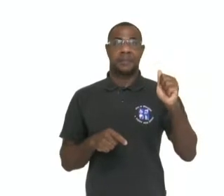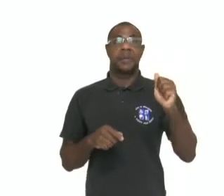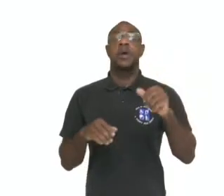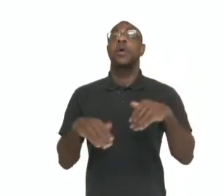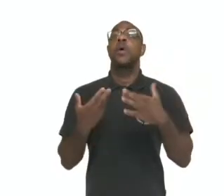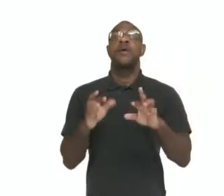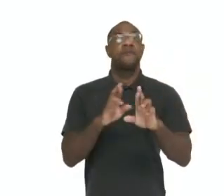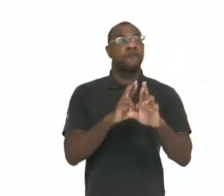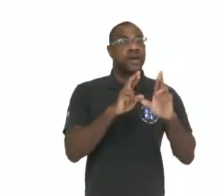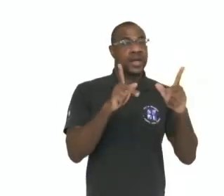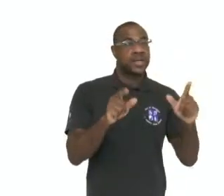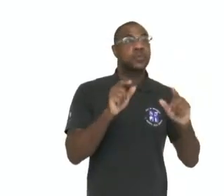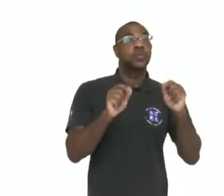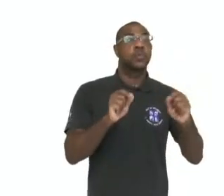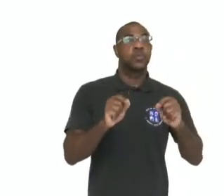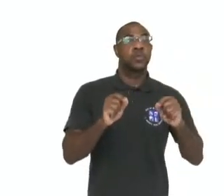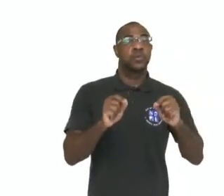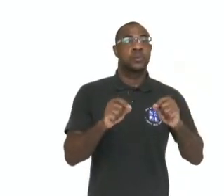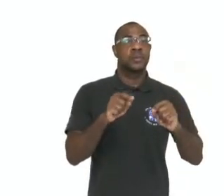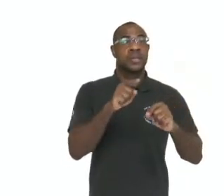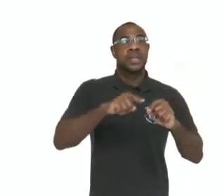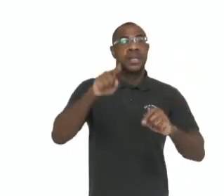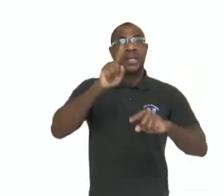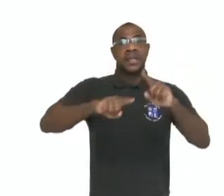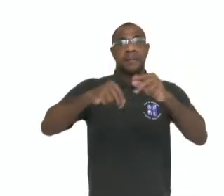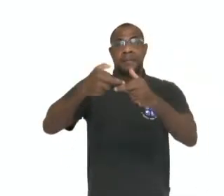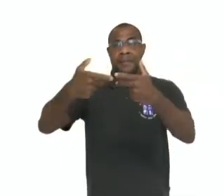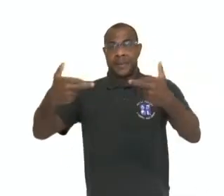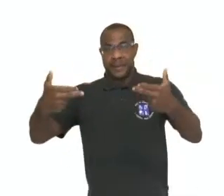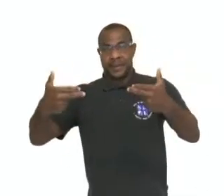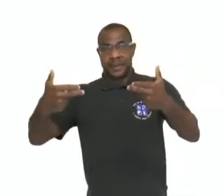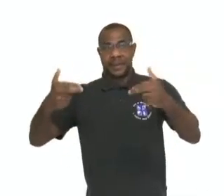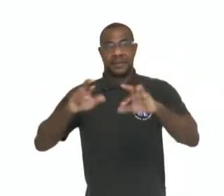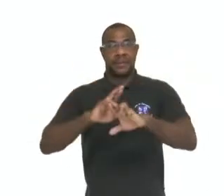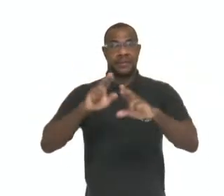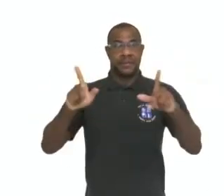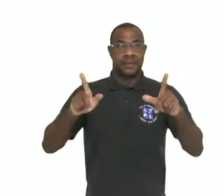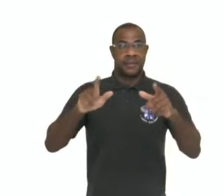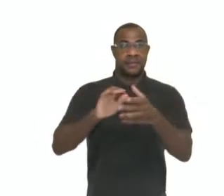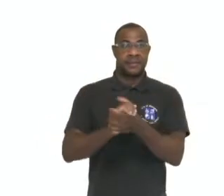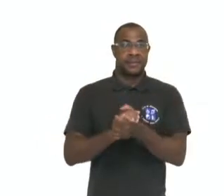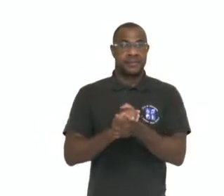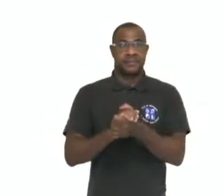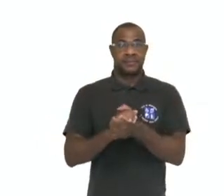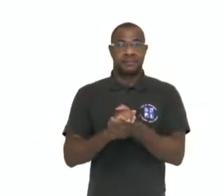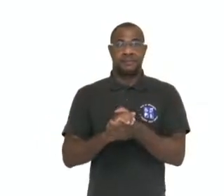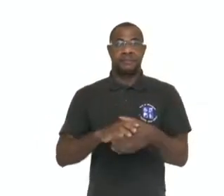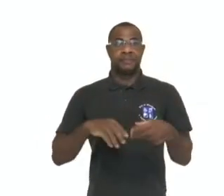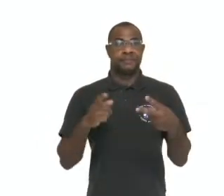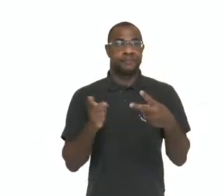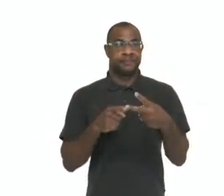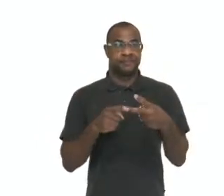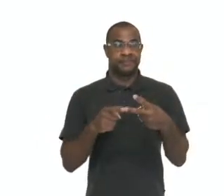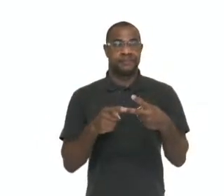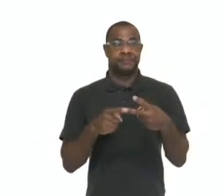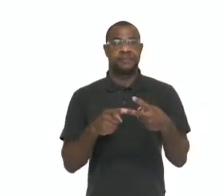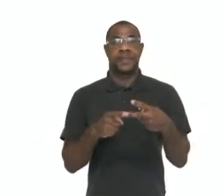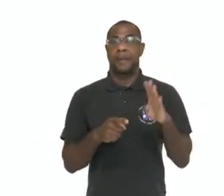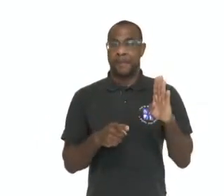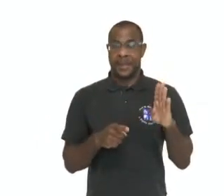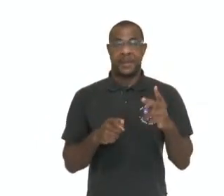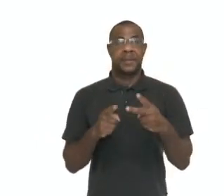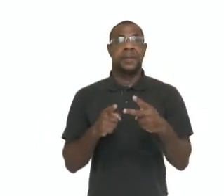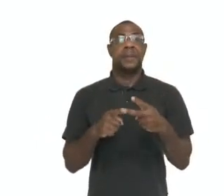a diferença entre esses materiais, isolantes elétricos e condutores? Aí na B, nós